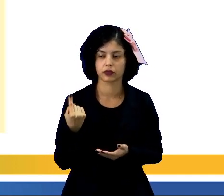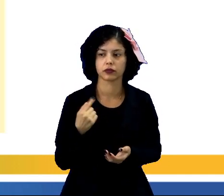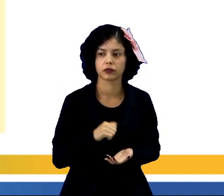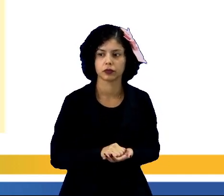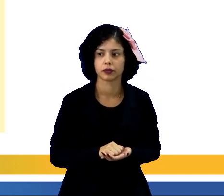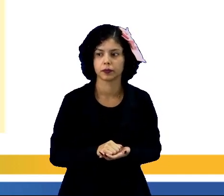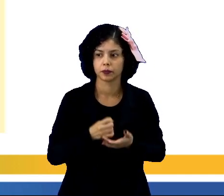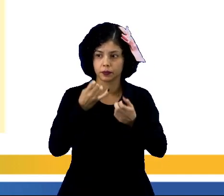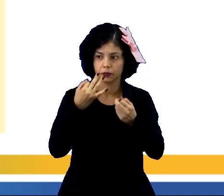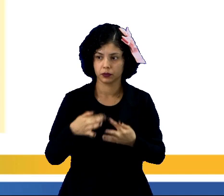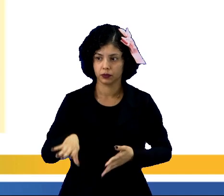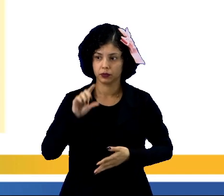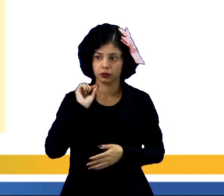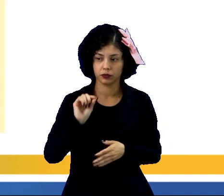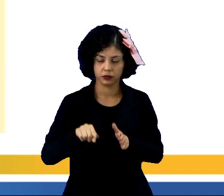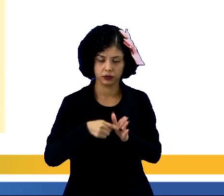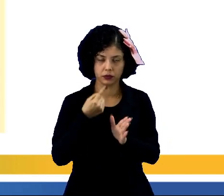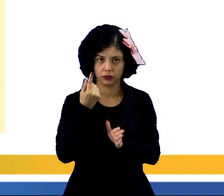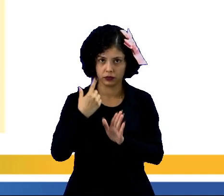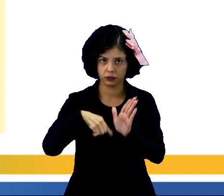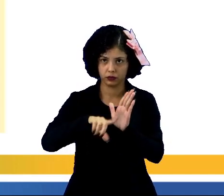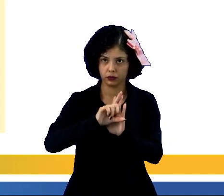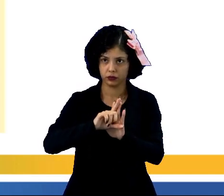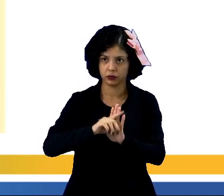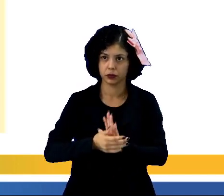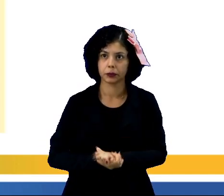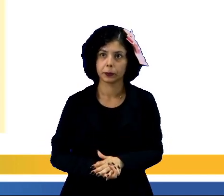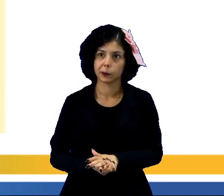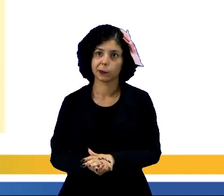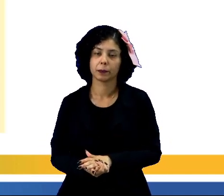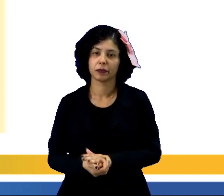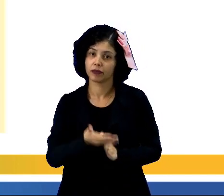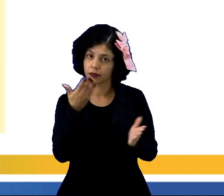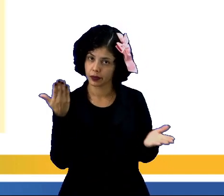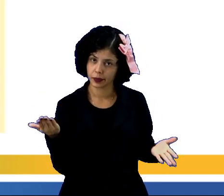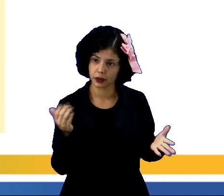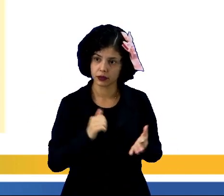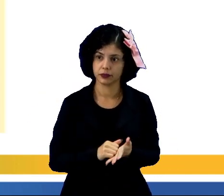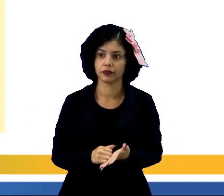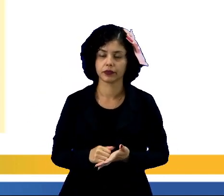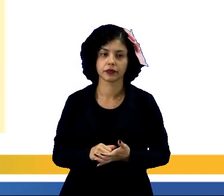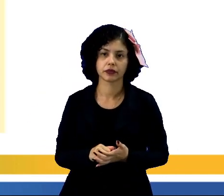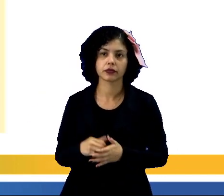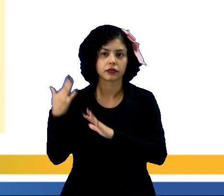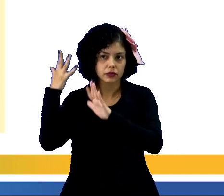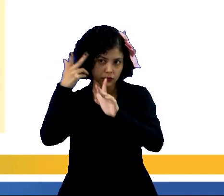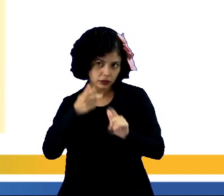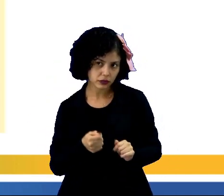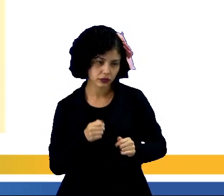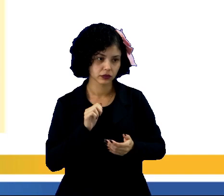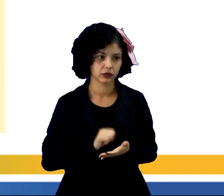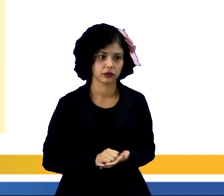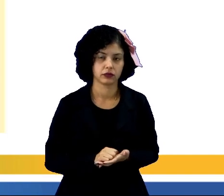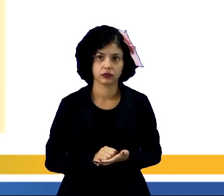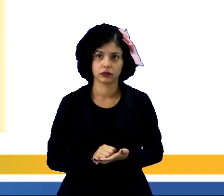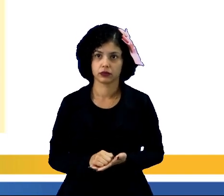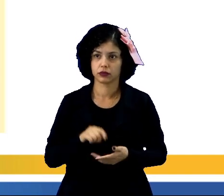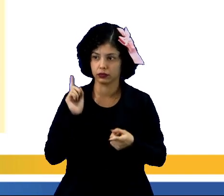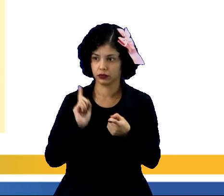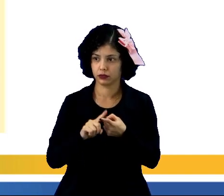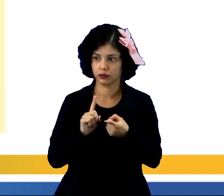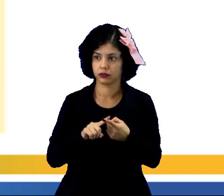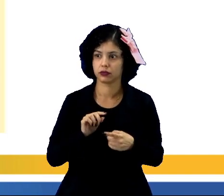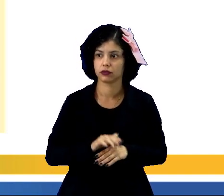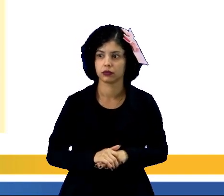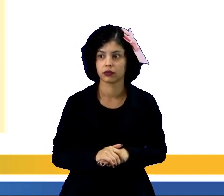Mendel, e explique o que diz a primeira lei de Mendel. E aí? Vamos lá recapitular a partir da primeira